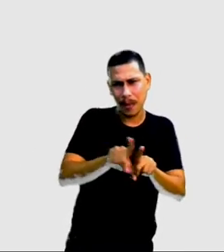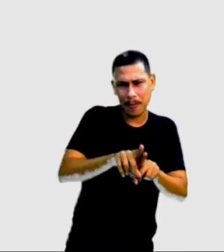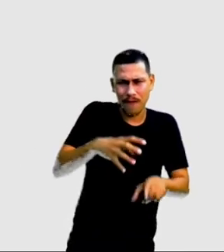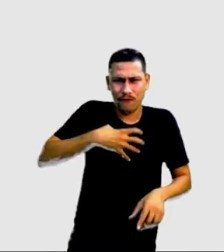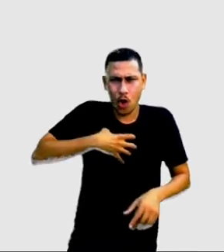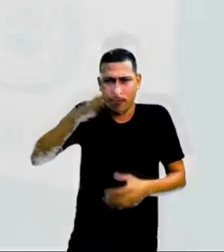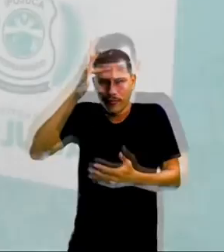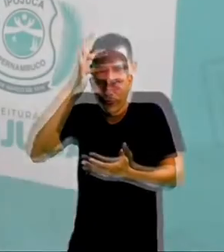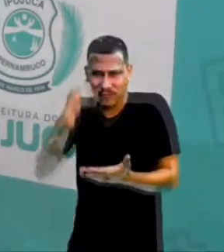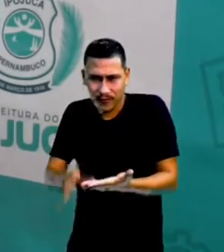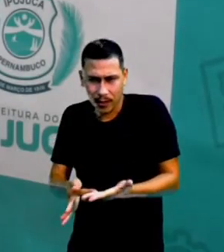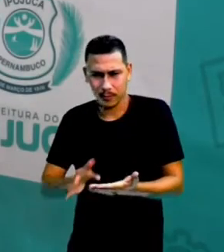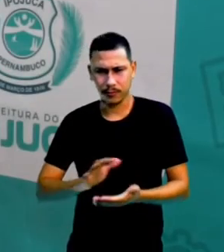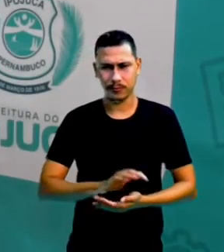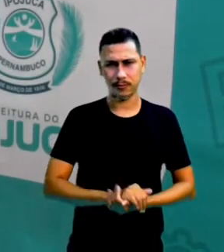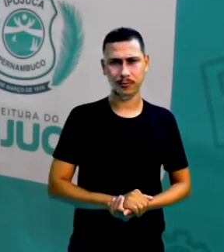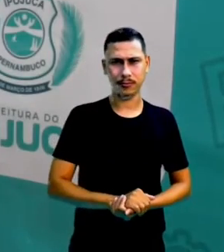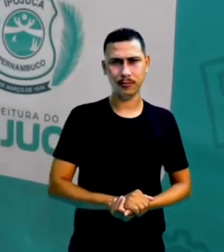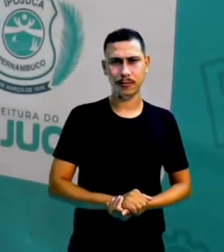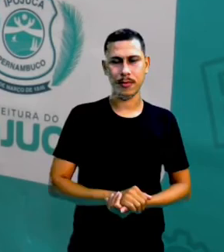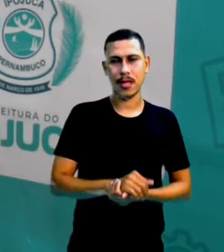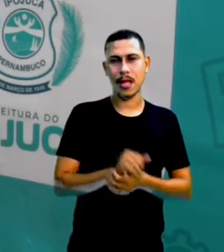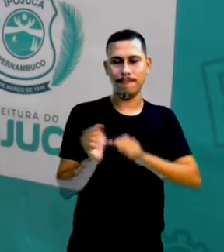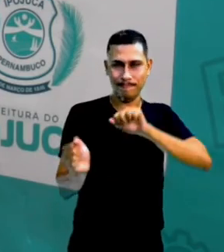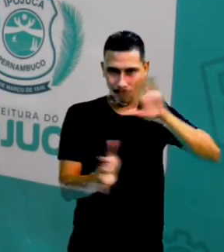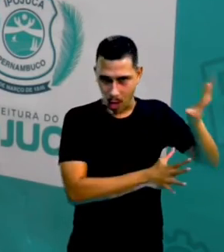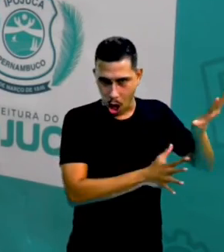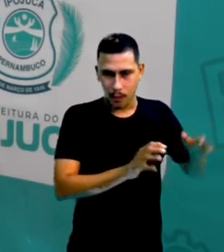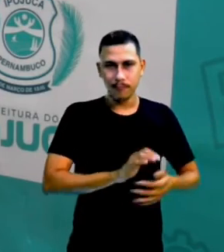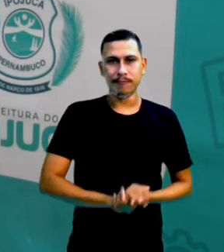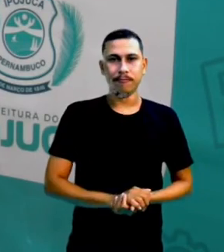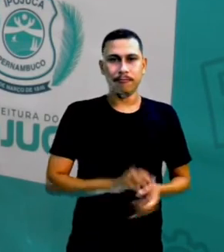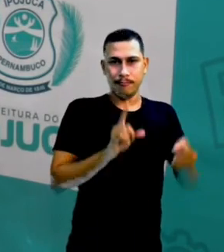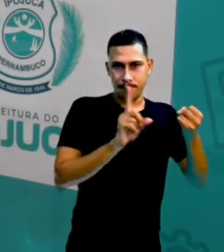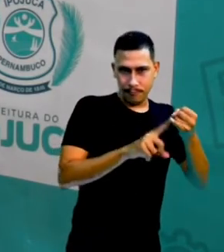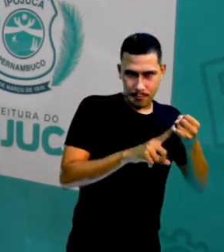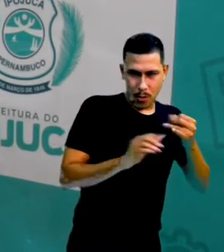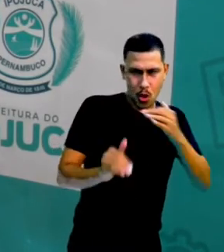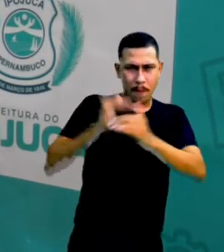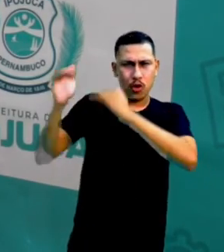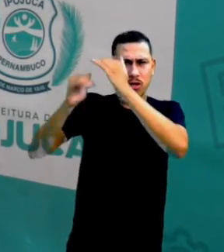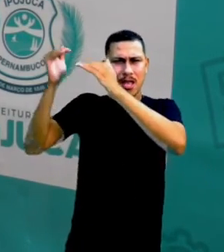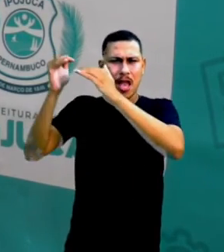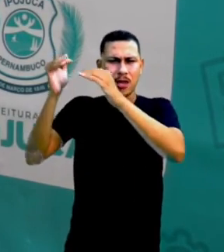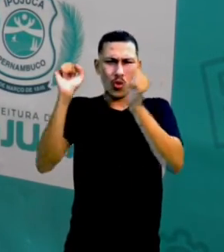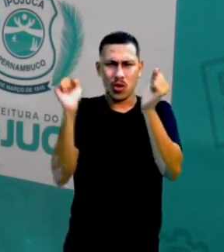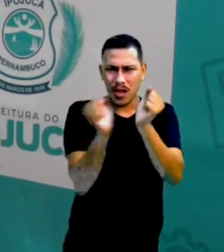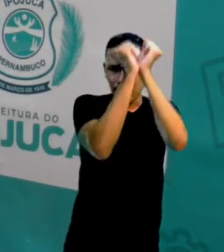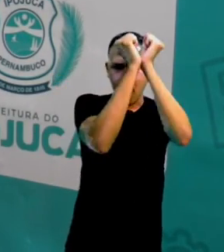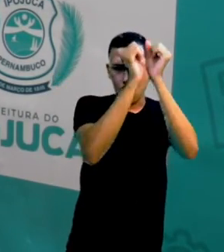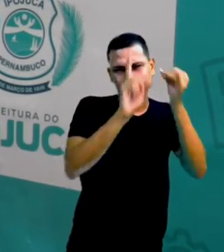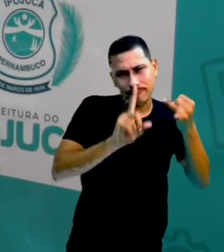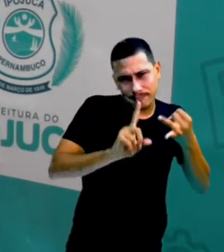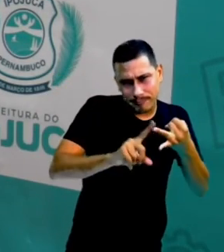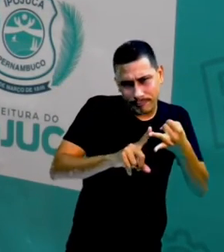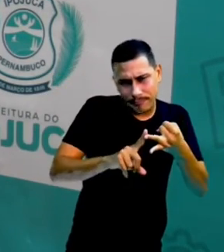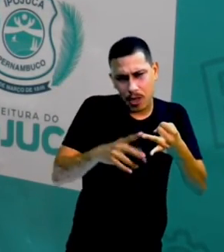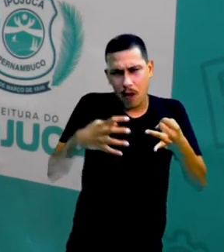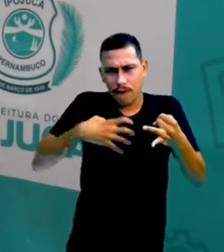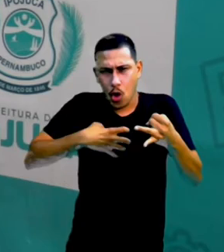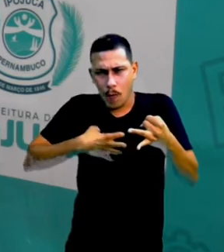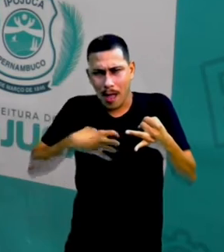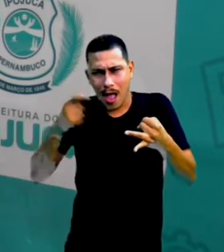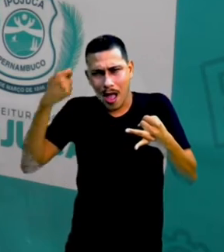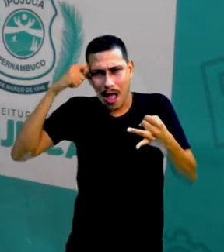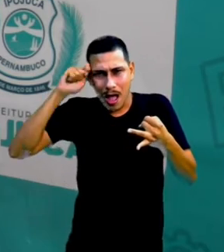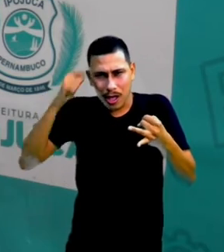fé. Vamos lá. Falamos do processo de escravidão, bem rápido, do processo que eles chegaram aqui e